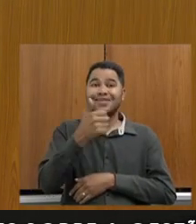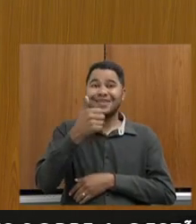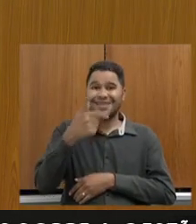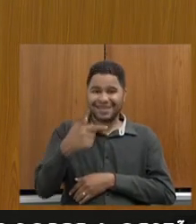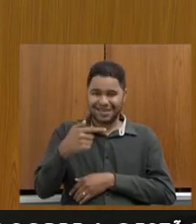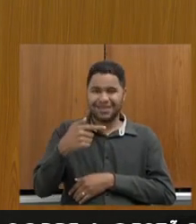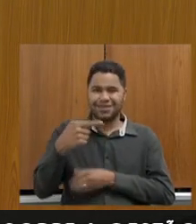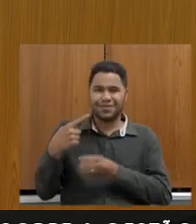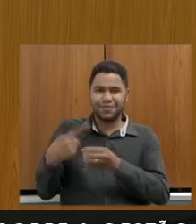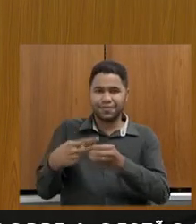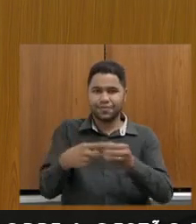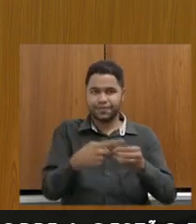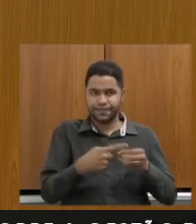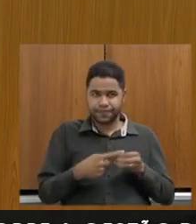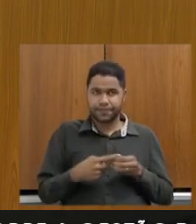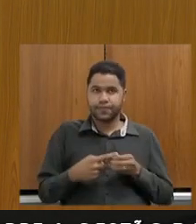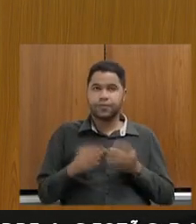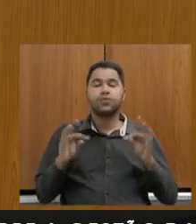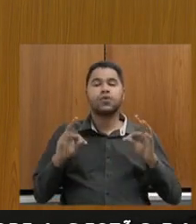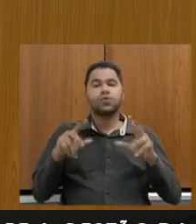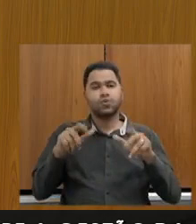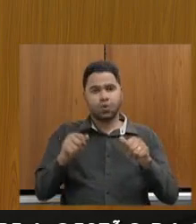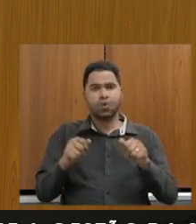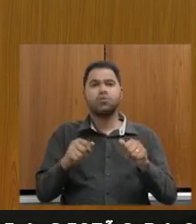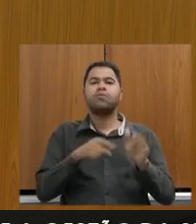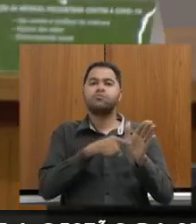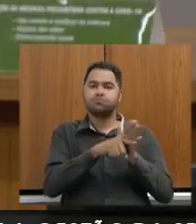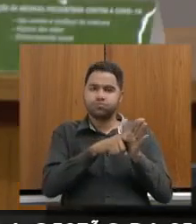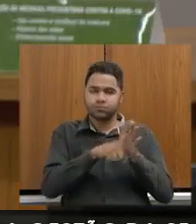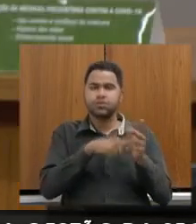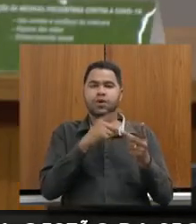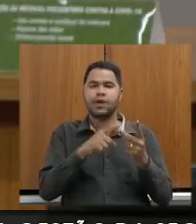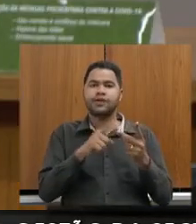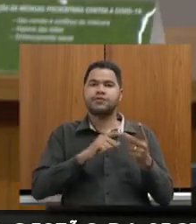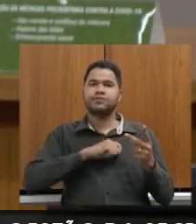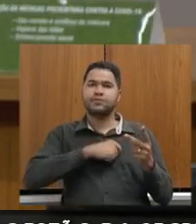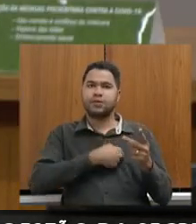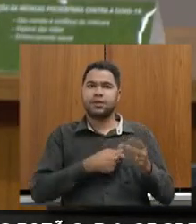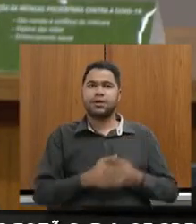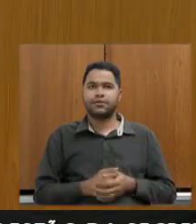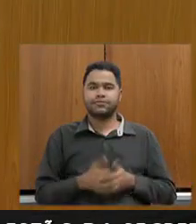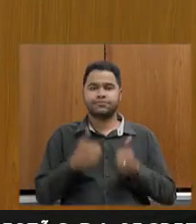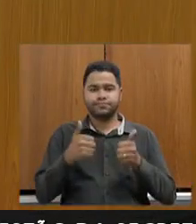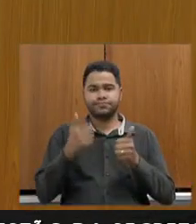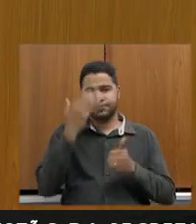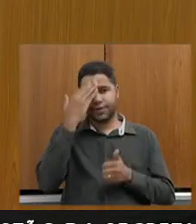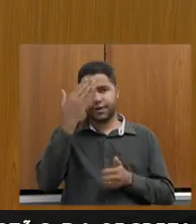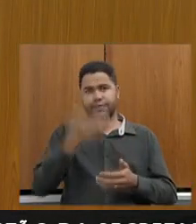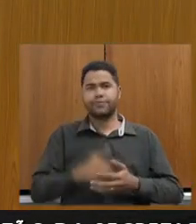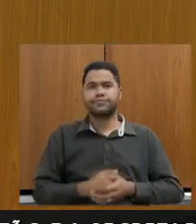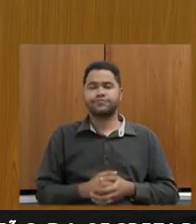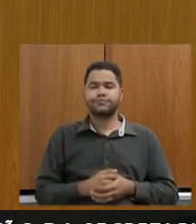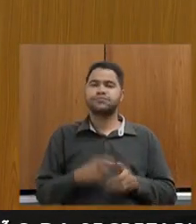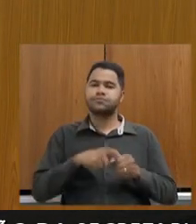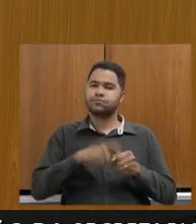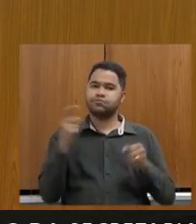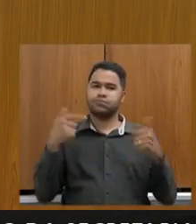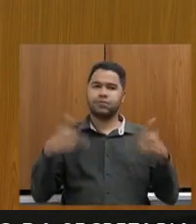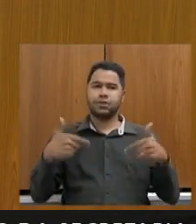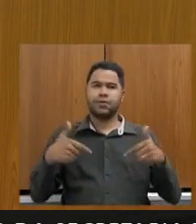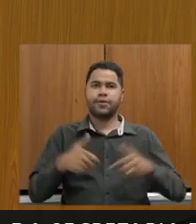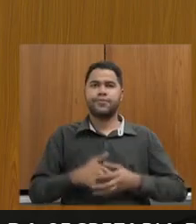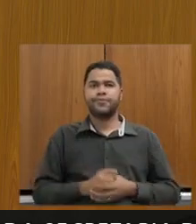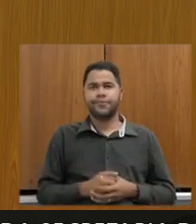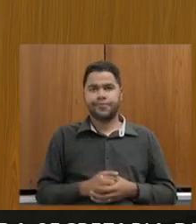municípios todos pelo menos com a investigadores e Delegados querida muito obrigado estão suspensos os